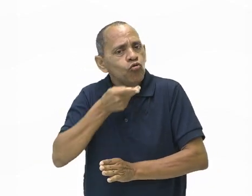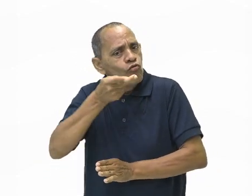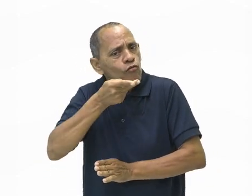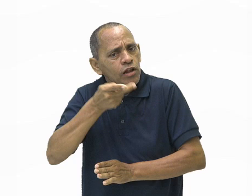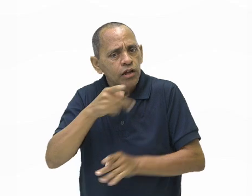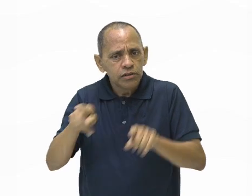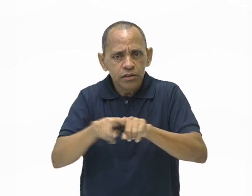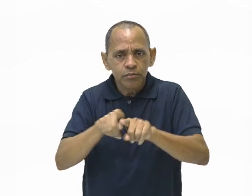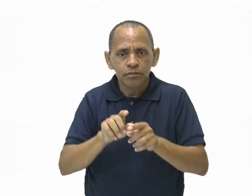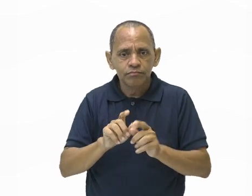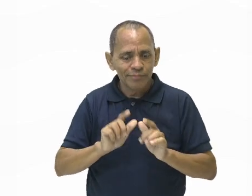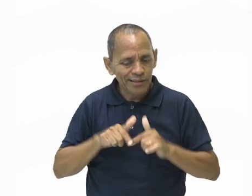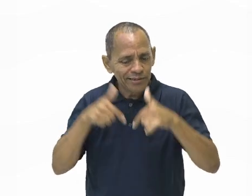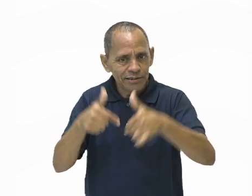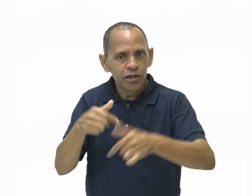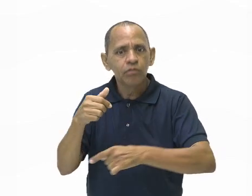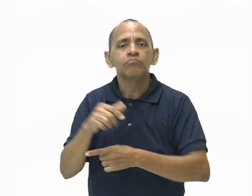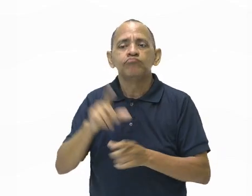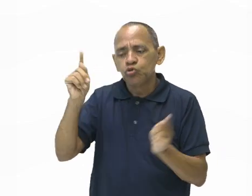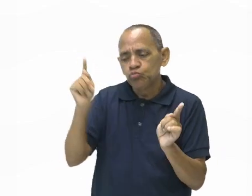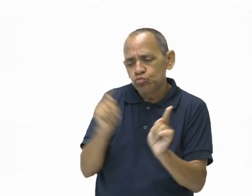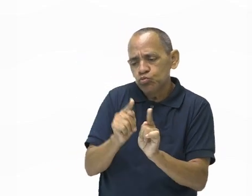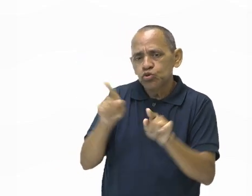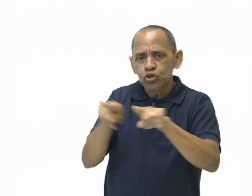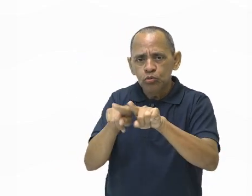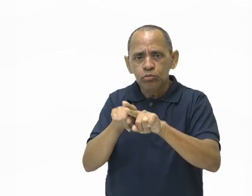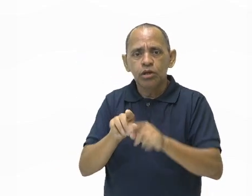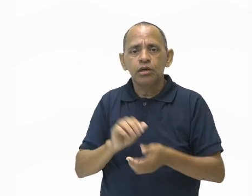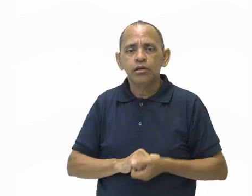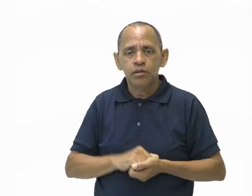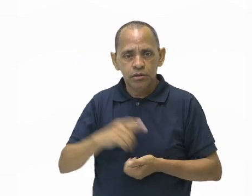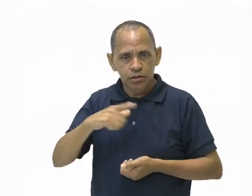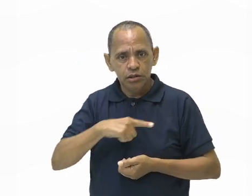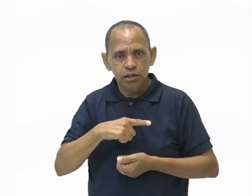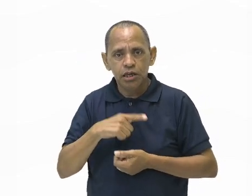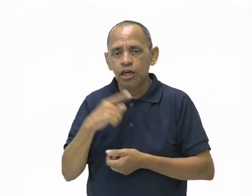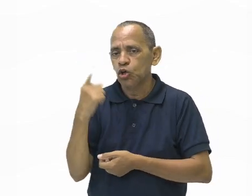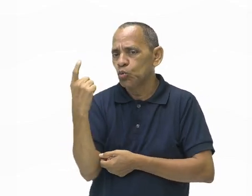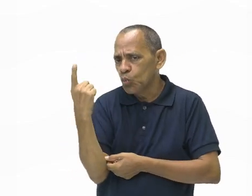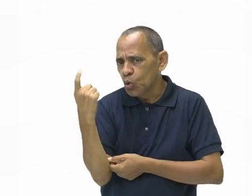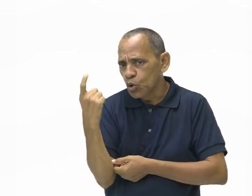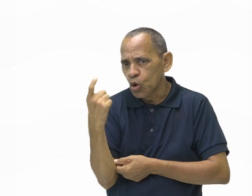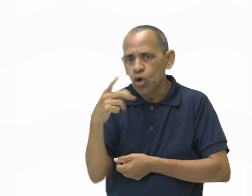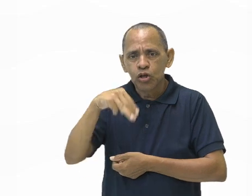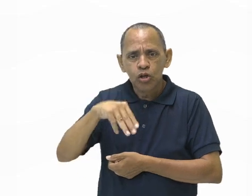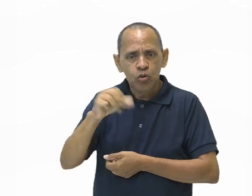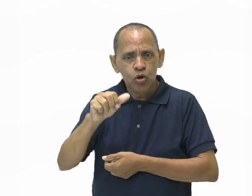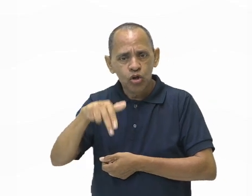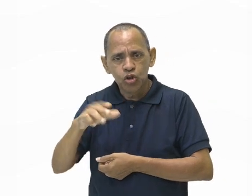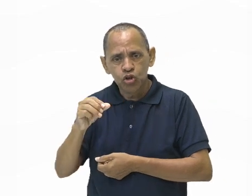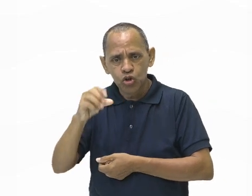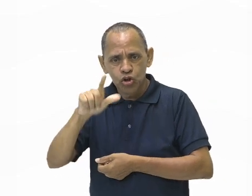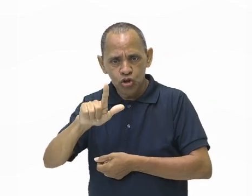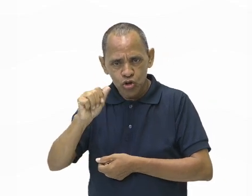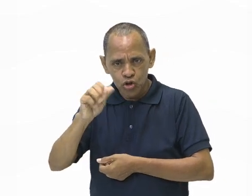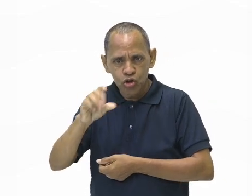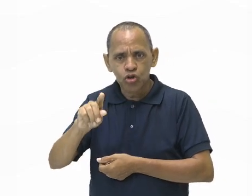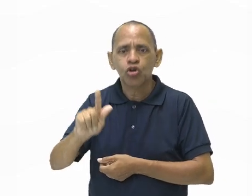A ação se torna ainda mais reduzida, surgem monólogos, destaca-se a exploração de um tempo